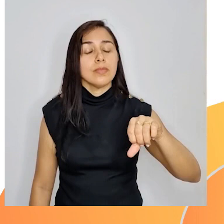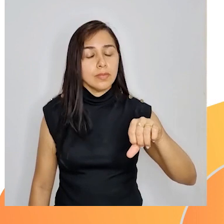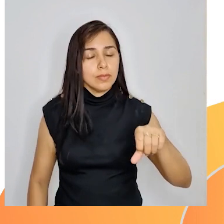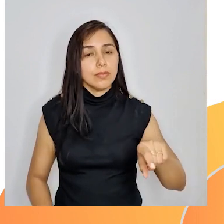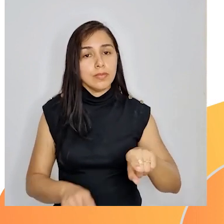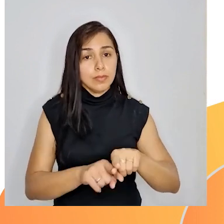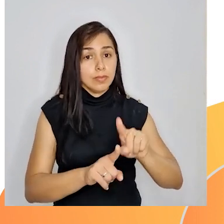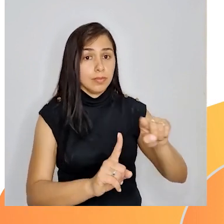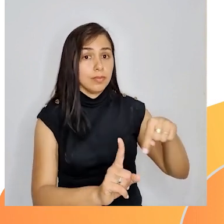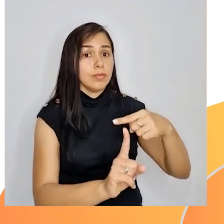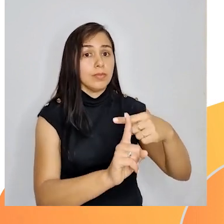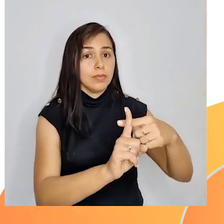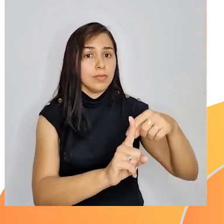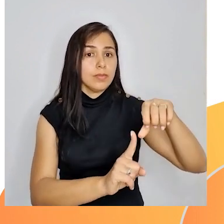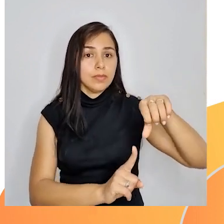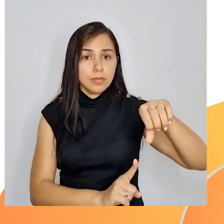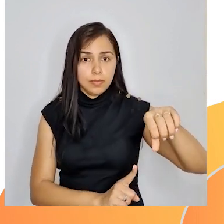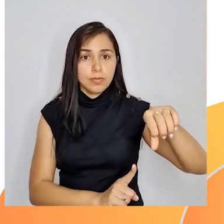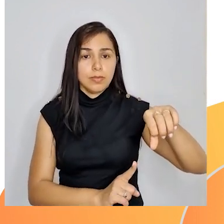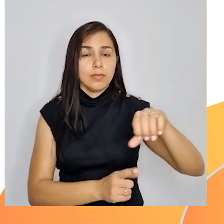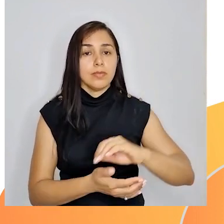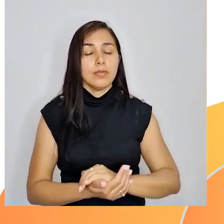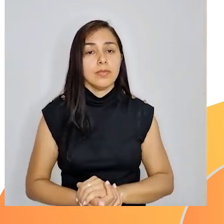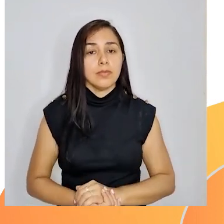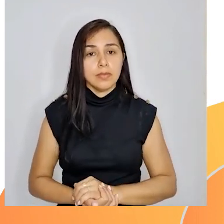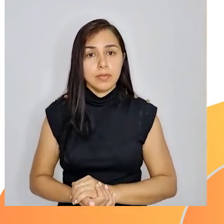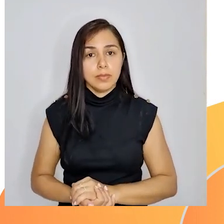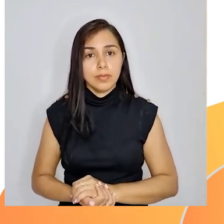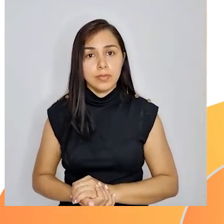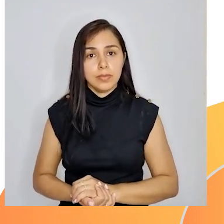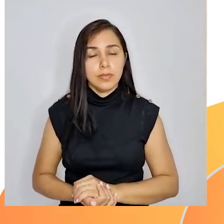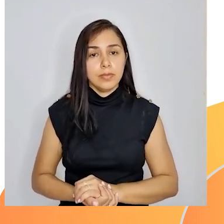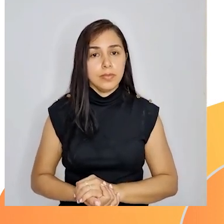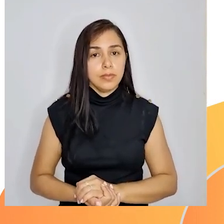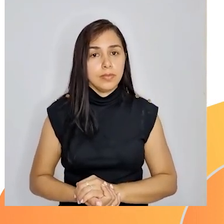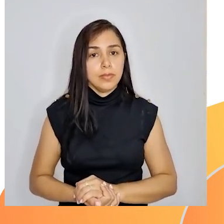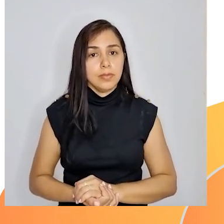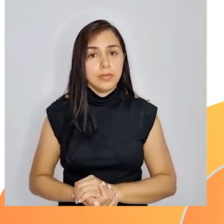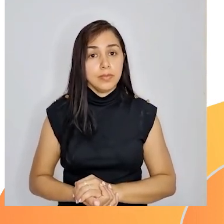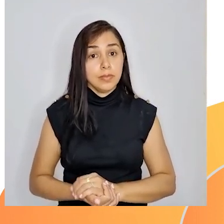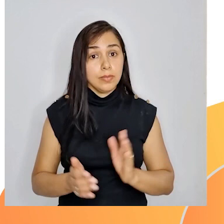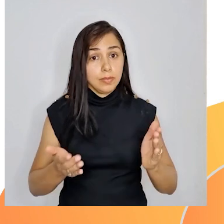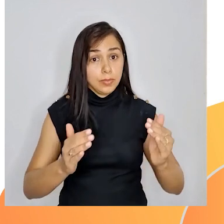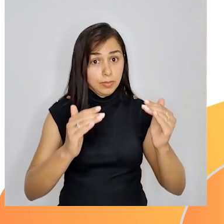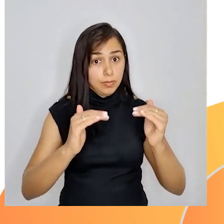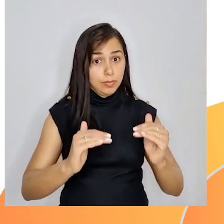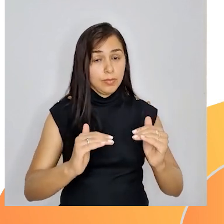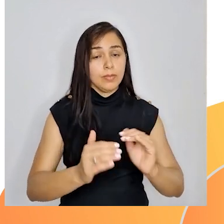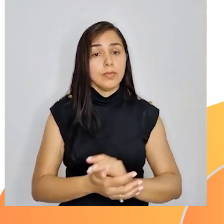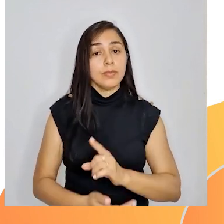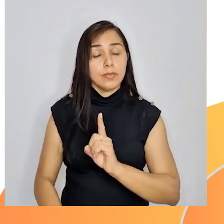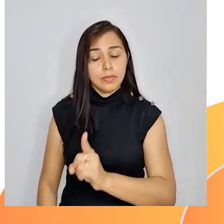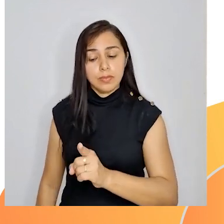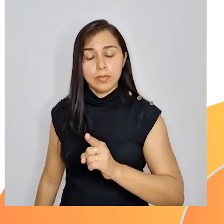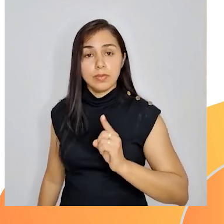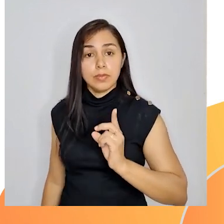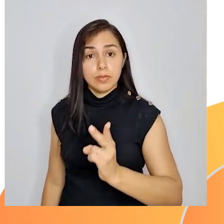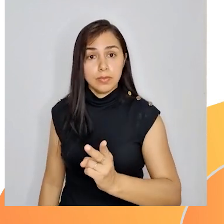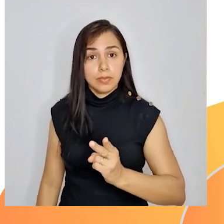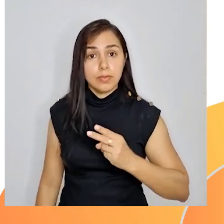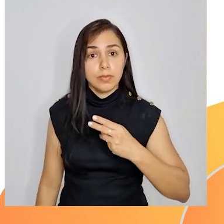conseguimos formar 9 vamos ver a parte de baixo 1 2